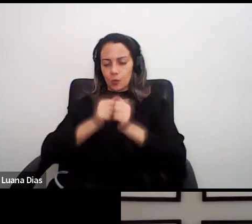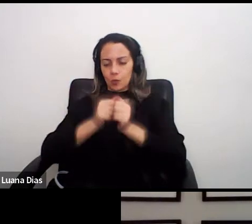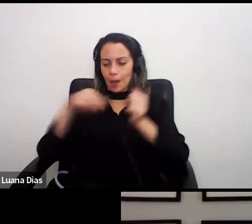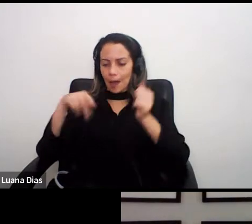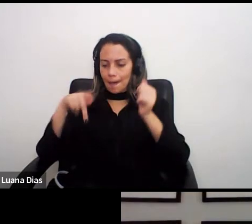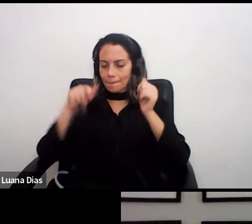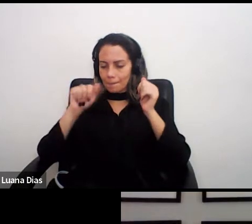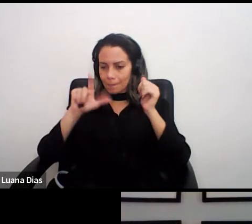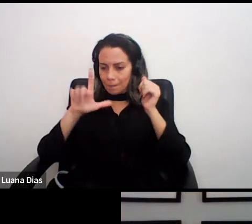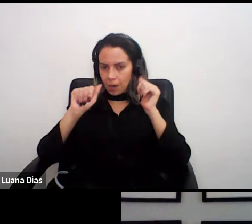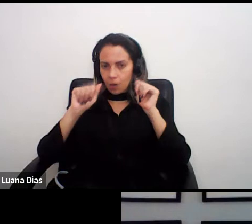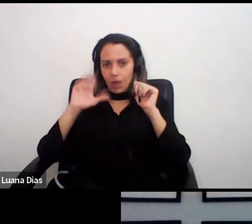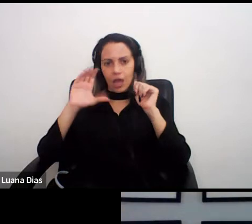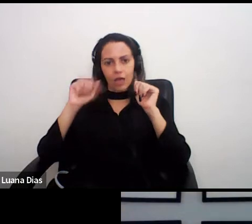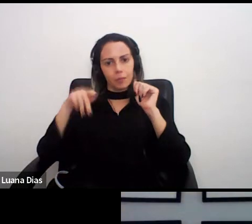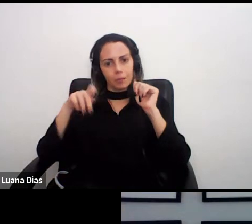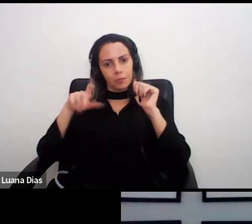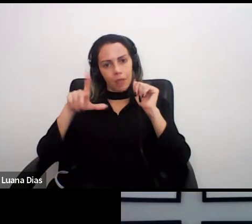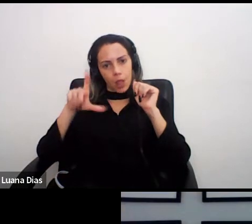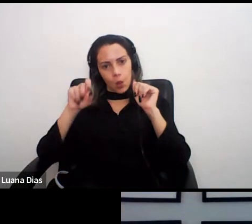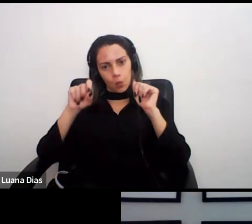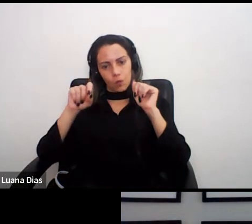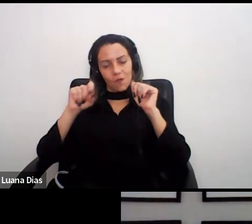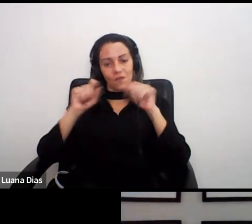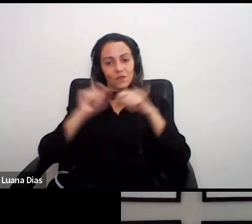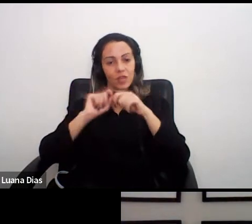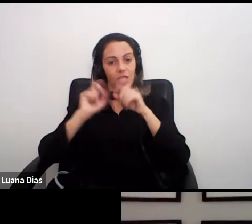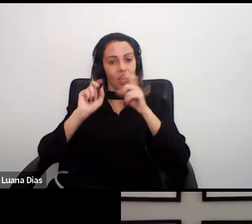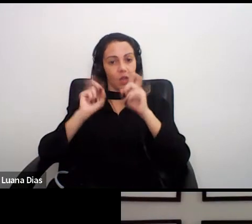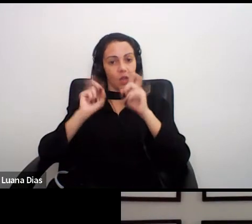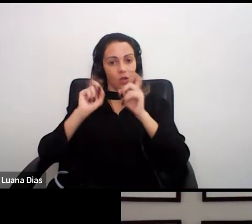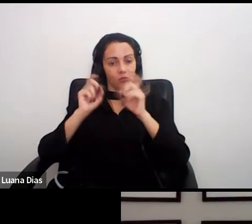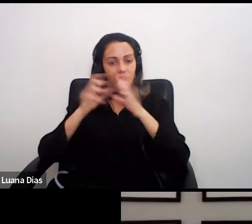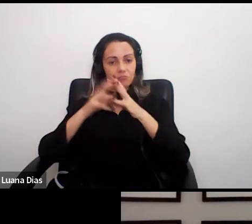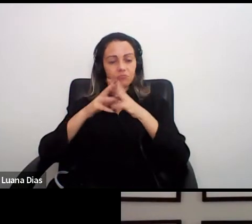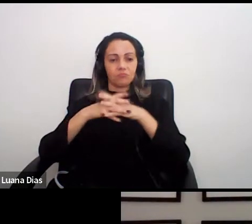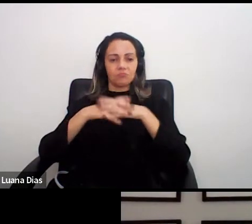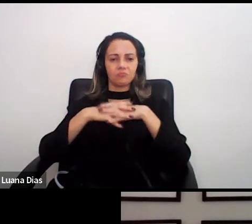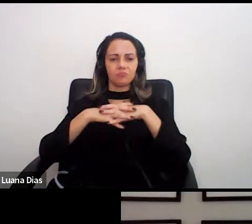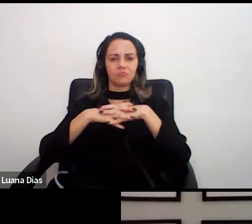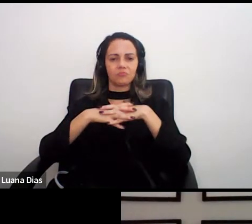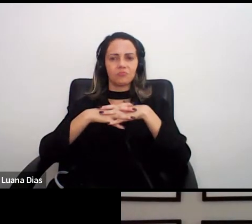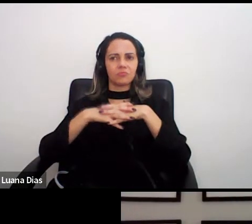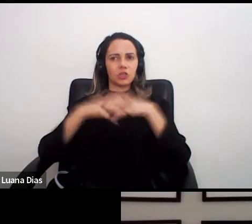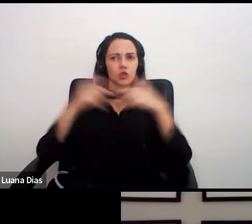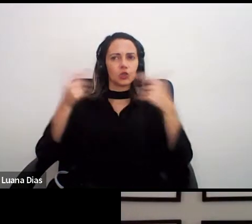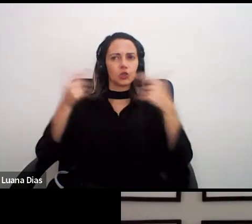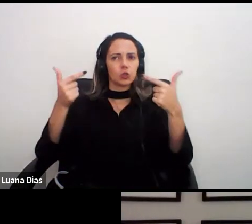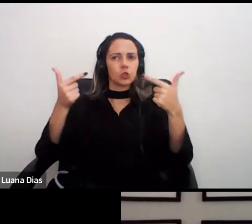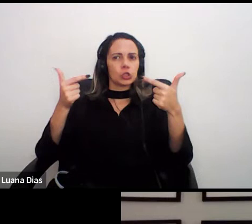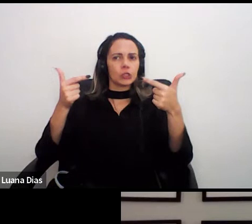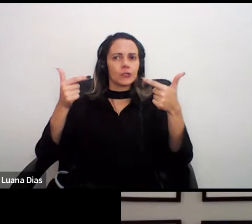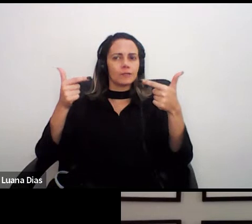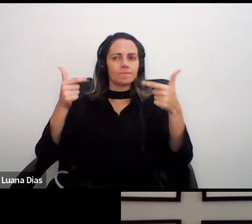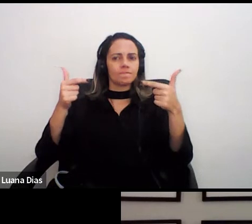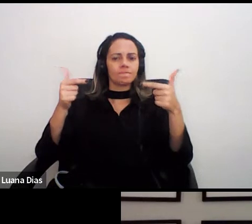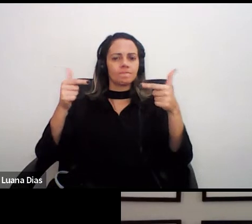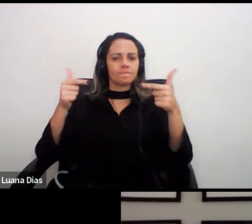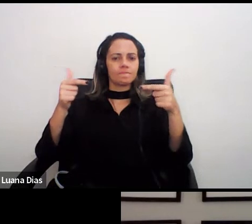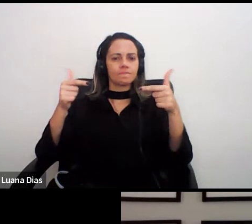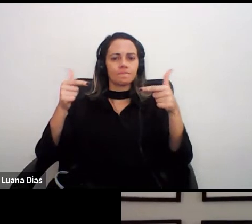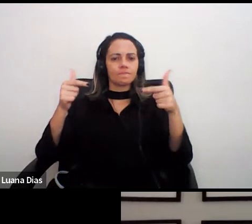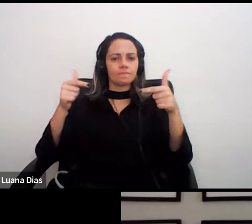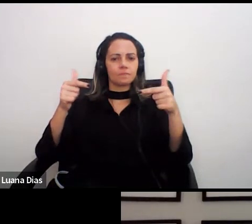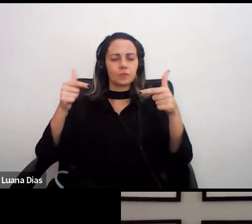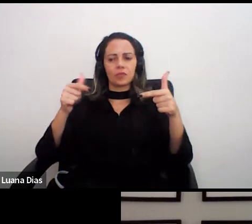Paula Campelo, aí nós fizemos uma reunião e questão, não tinha questão jurídica, entendeu? Não tinha questão jurídica. Tinha